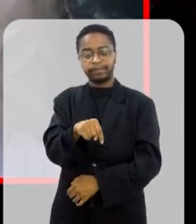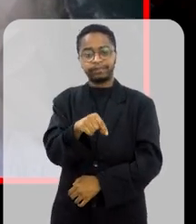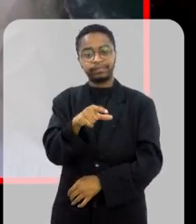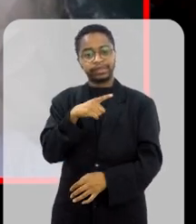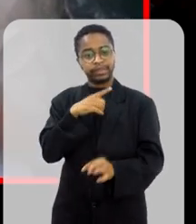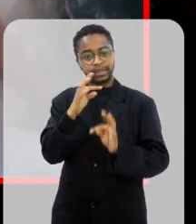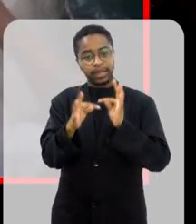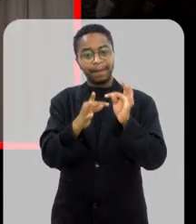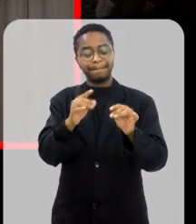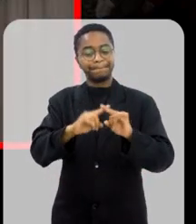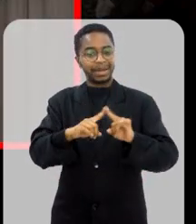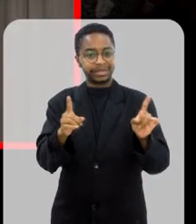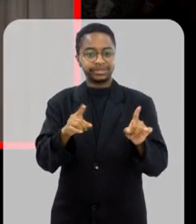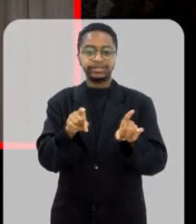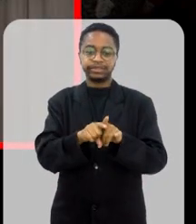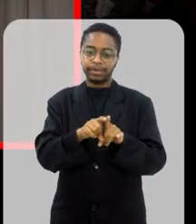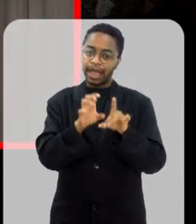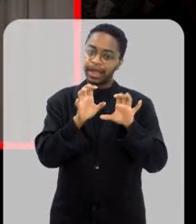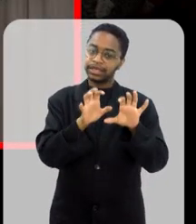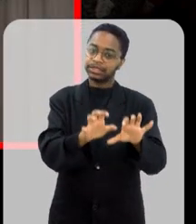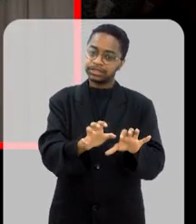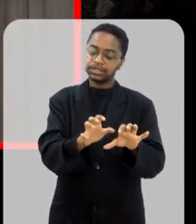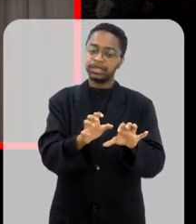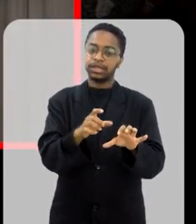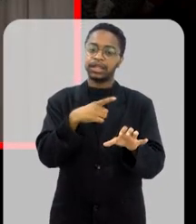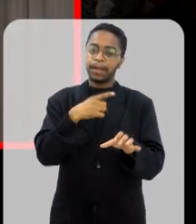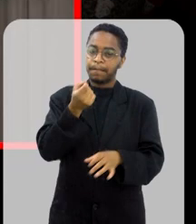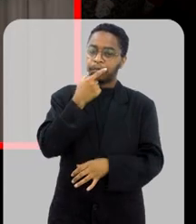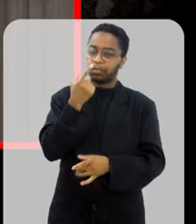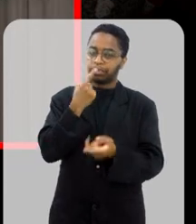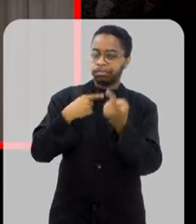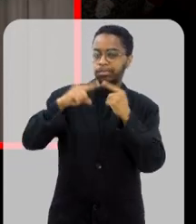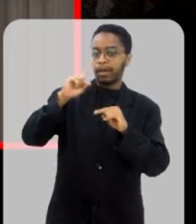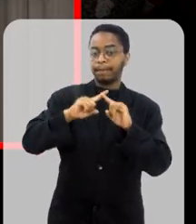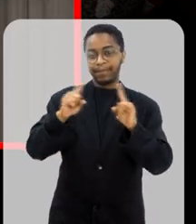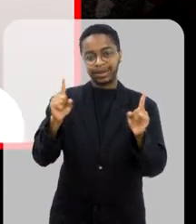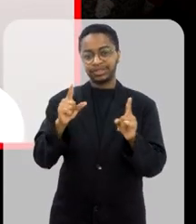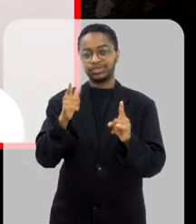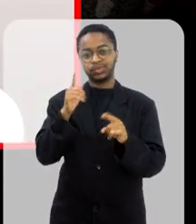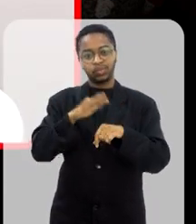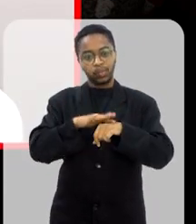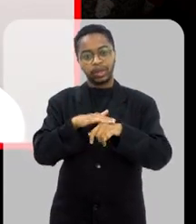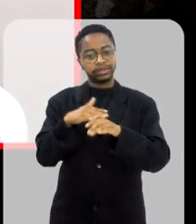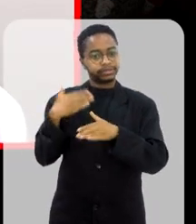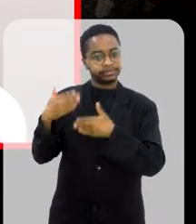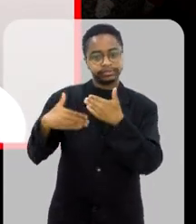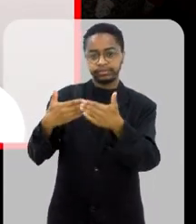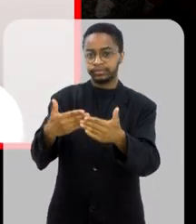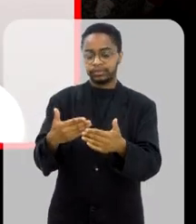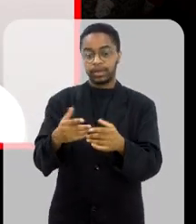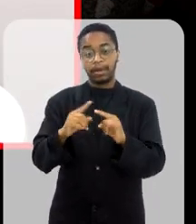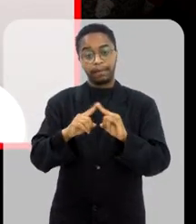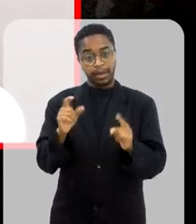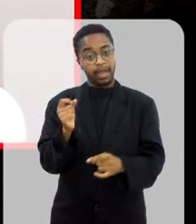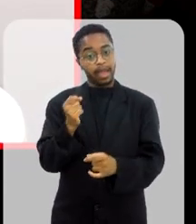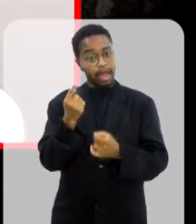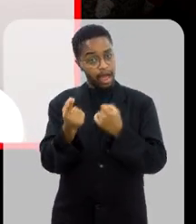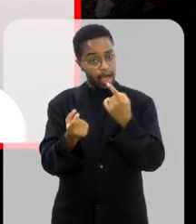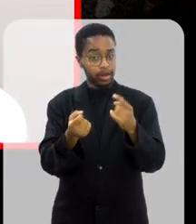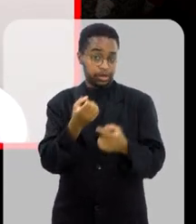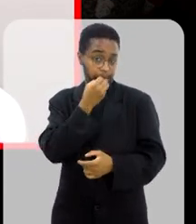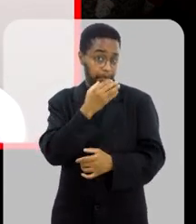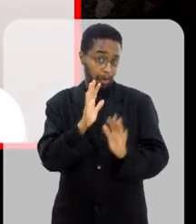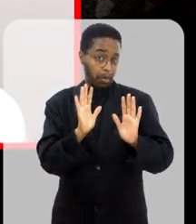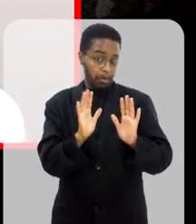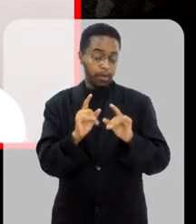universidade, e tratando as pacientes, mesmo tratando com as últimas indicações, elas continuam progredindo. Como eu falei, é raro,